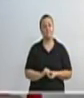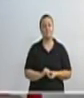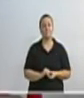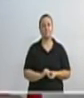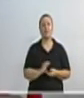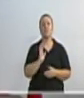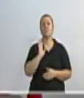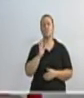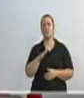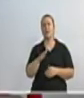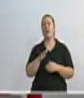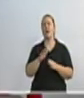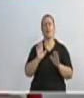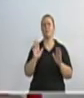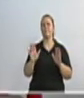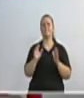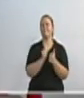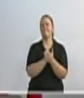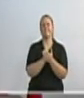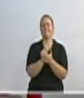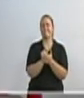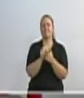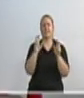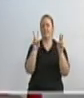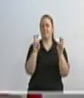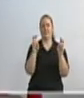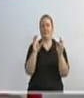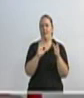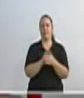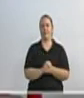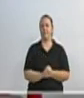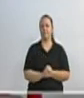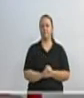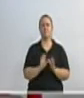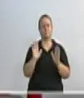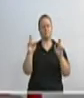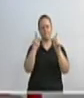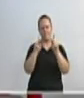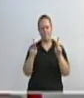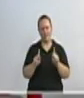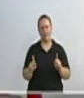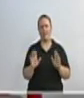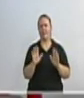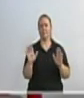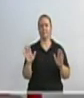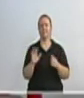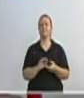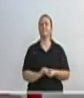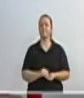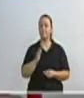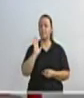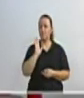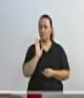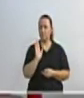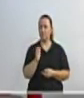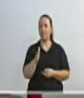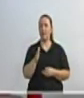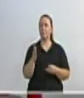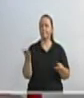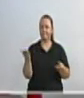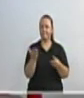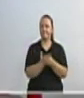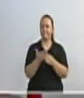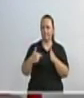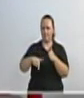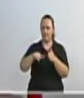está pacificado, esse assunto. Inclusive, lá no passado, nós tivemos uma ação civil pública que já foi arquivada pelo Ministério Público,